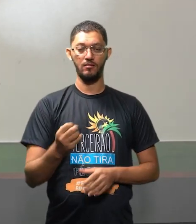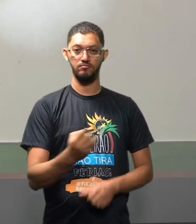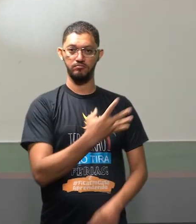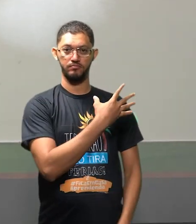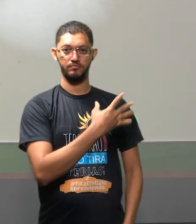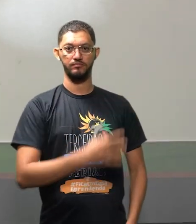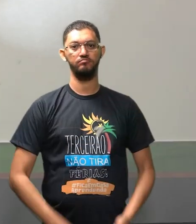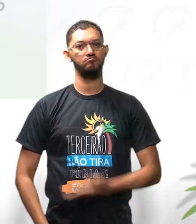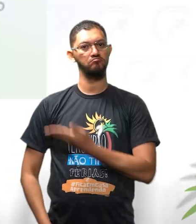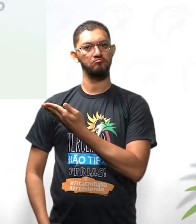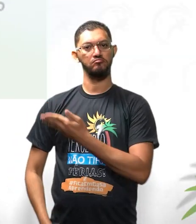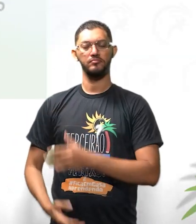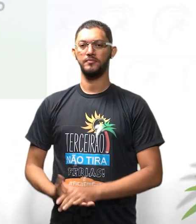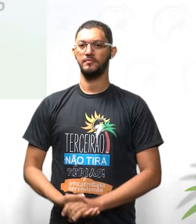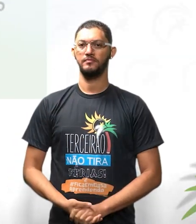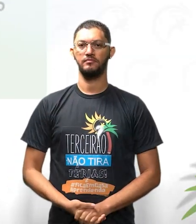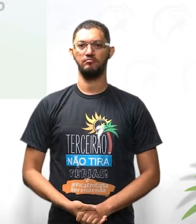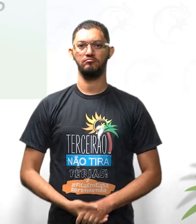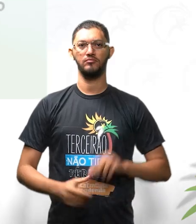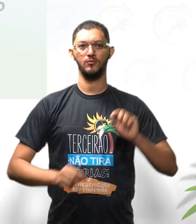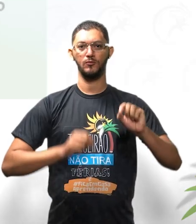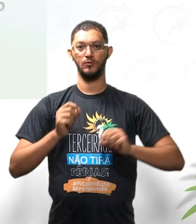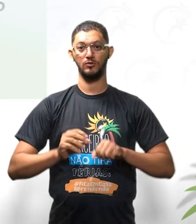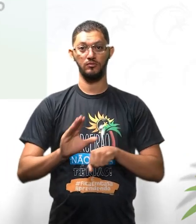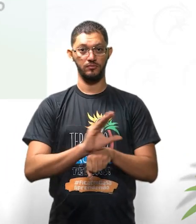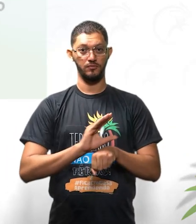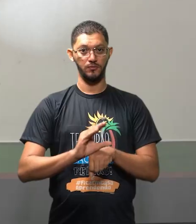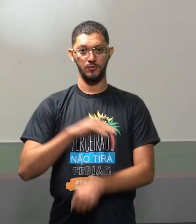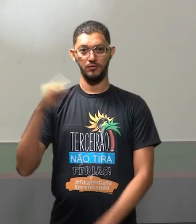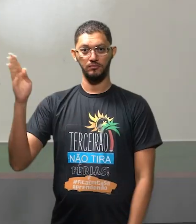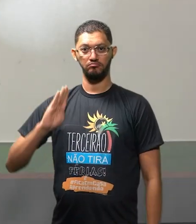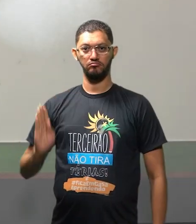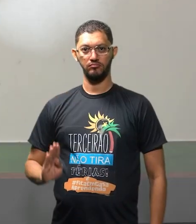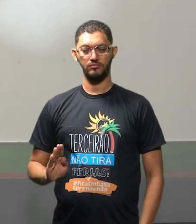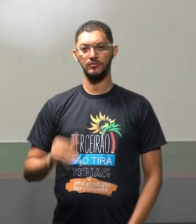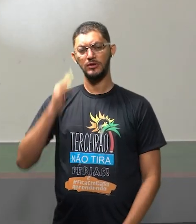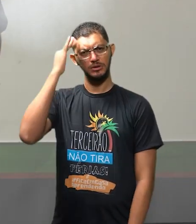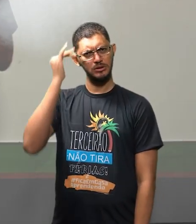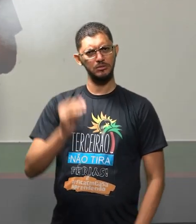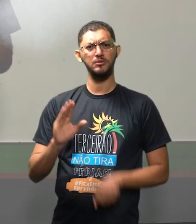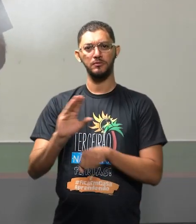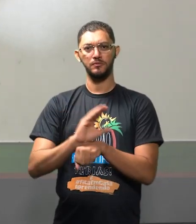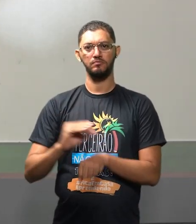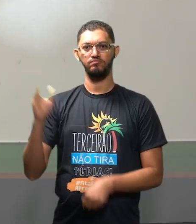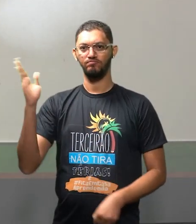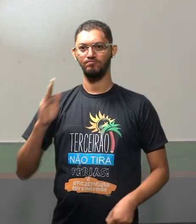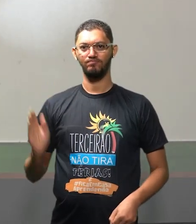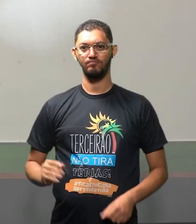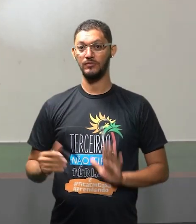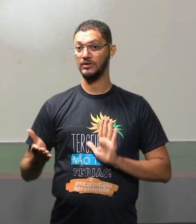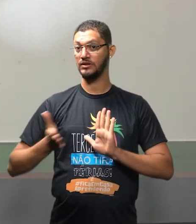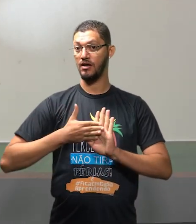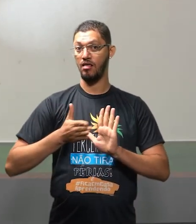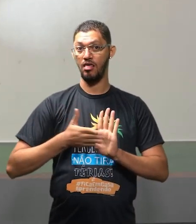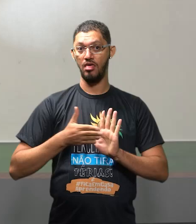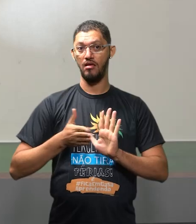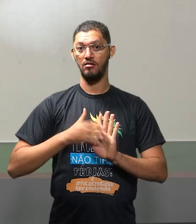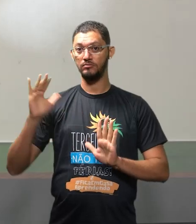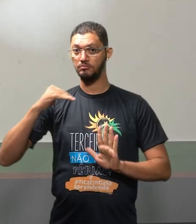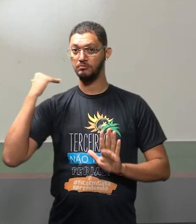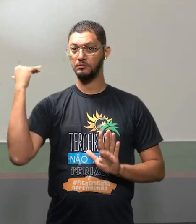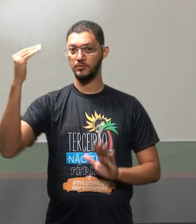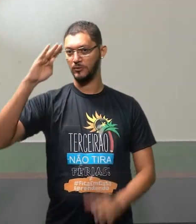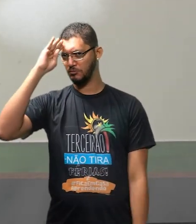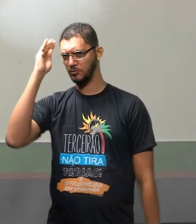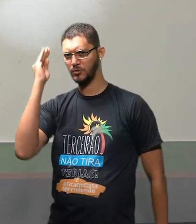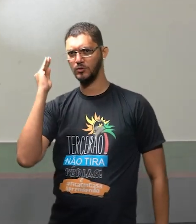sobre o que diz a Constituição brasileira. Sabemos que a Constituição é a nossa carta magna, é o nosso